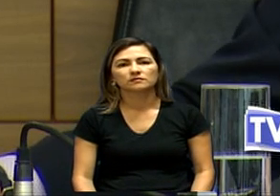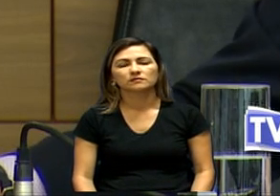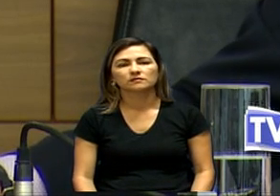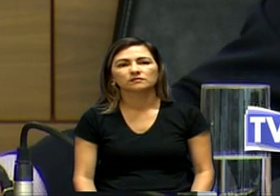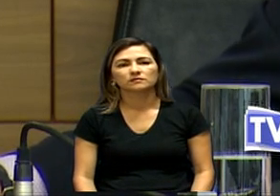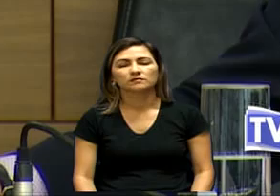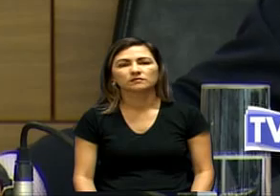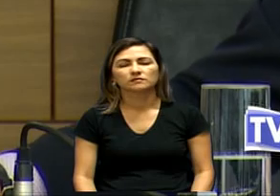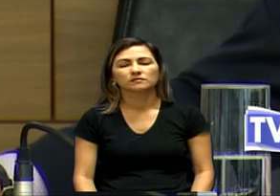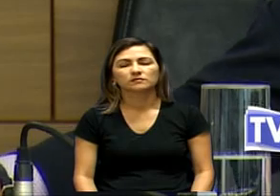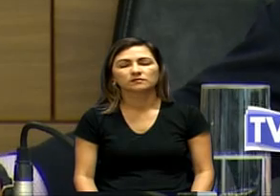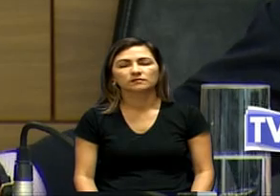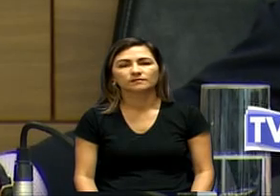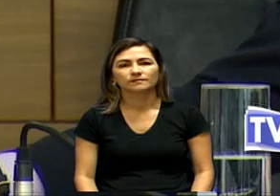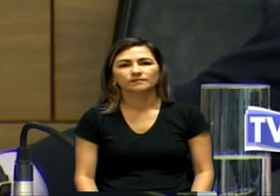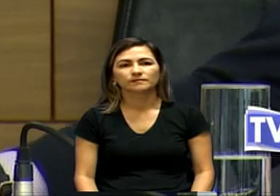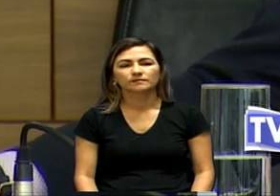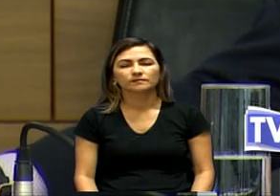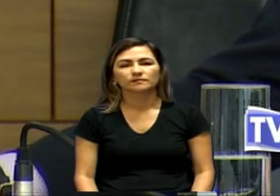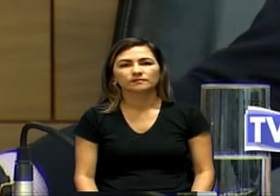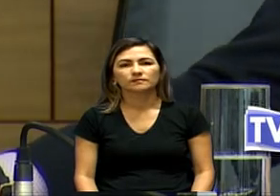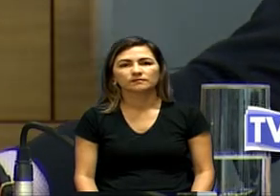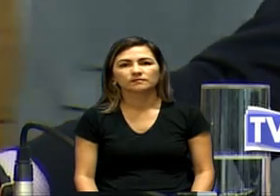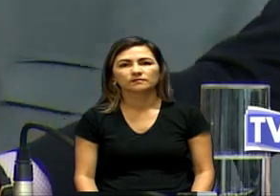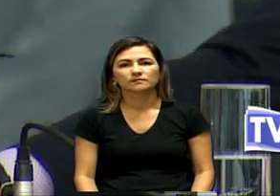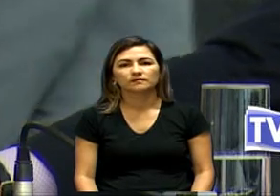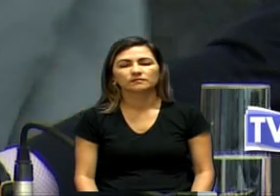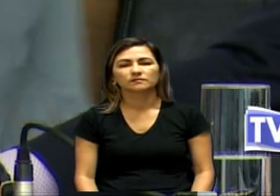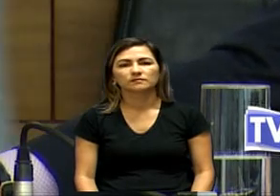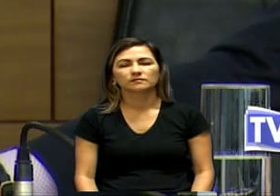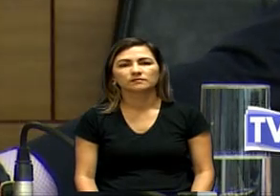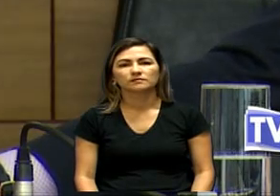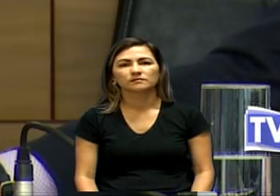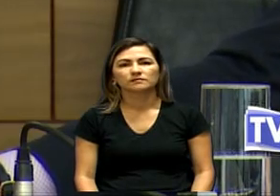Já grava essa minha fala e já solta.